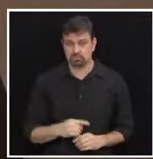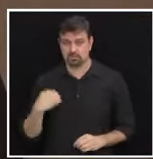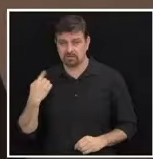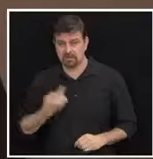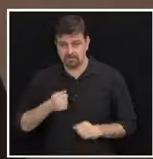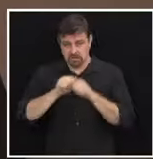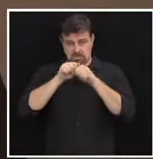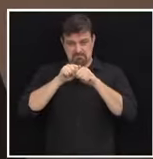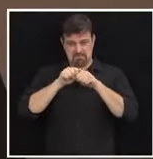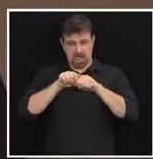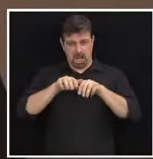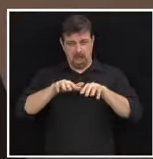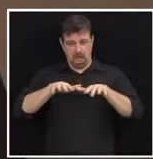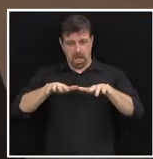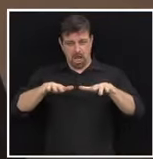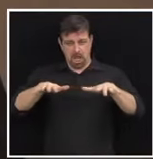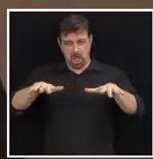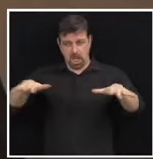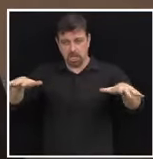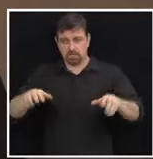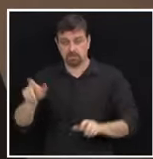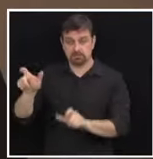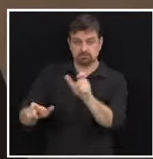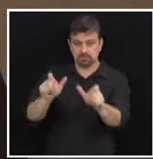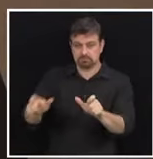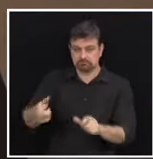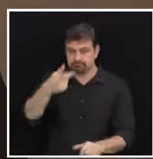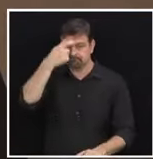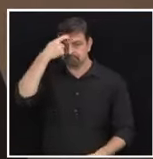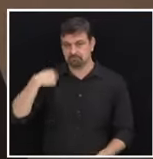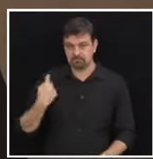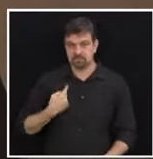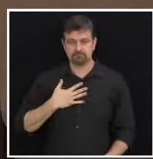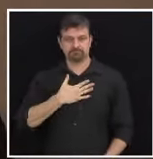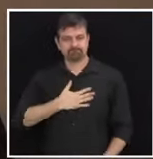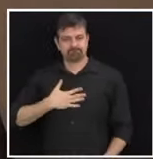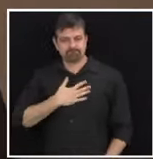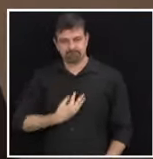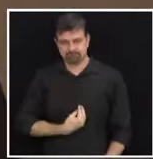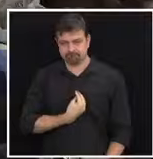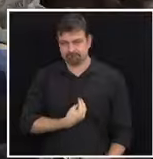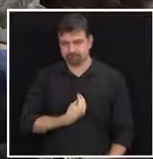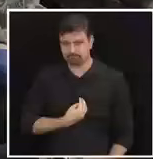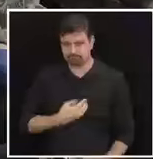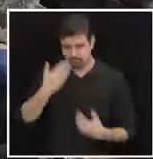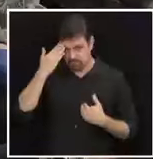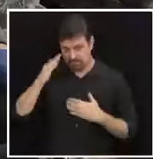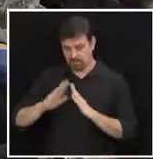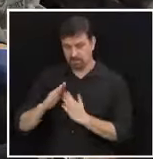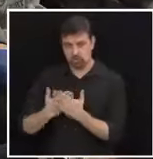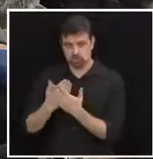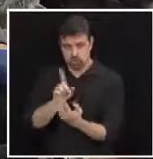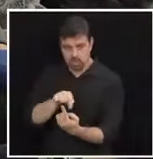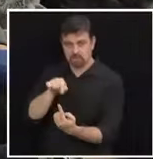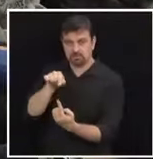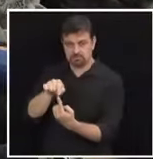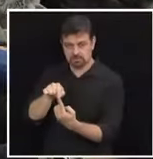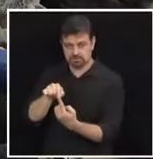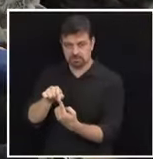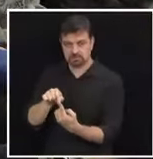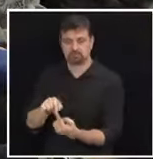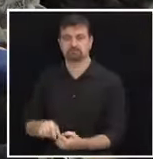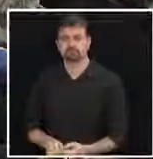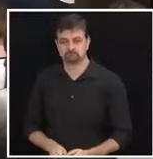amplie cada vez mais esse leque. Então, para a gente é um prazer estar presente aqui. Agradeço ao Colégio Objetivo e toda a